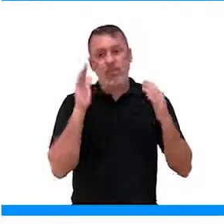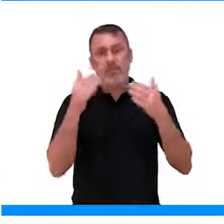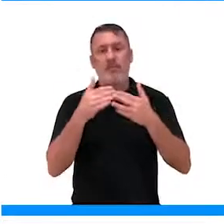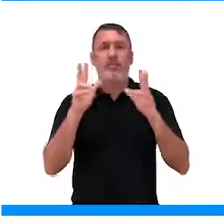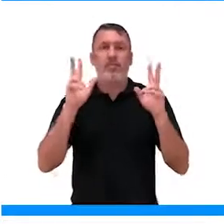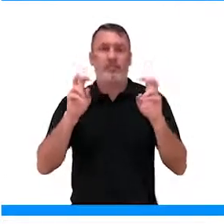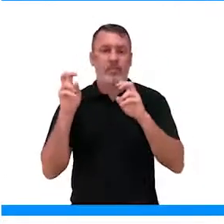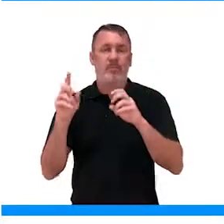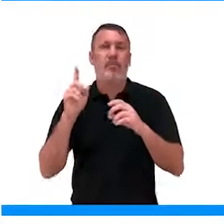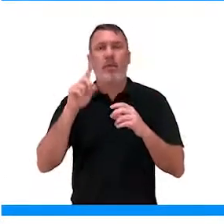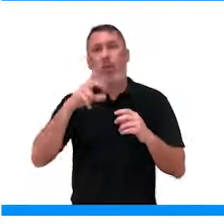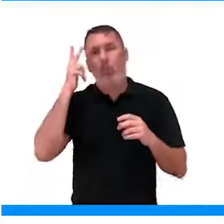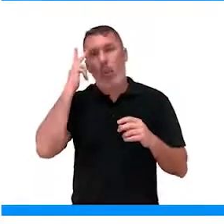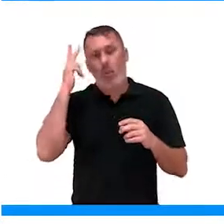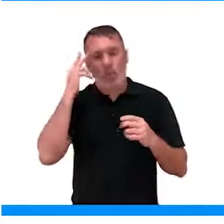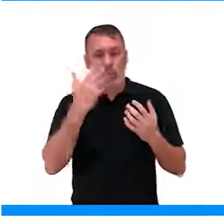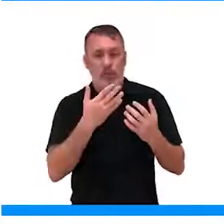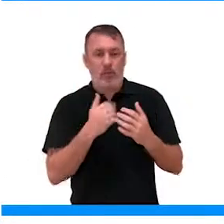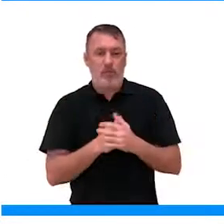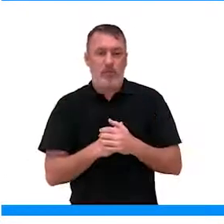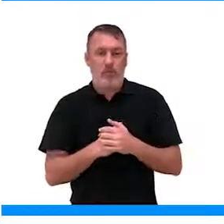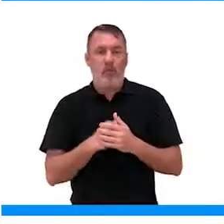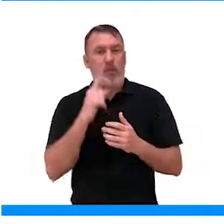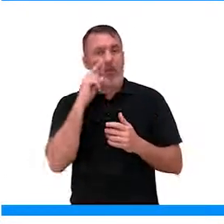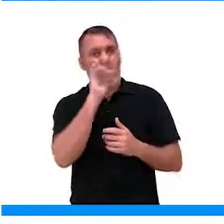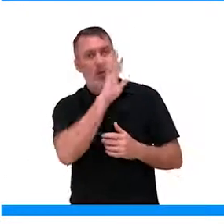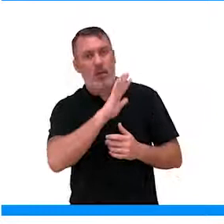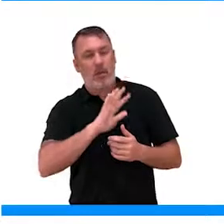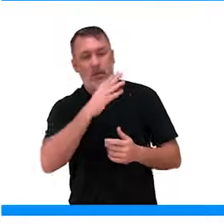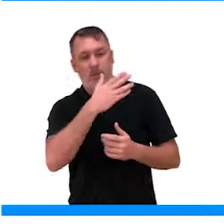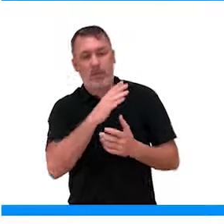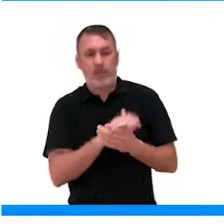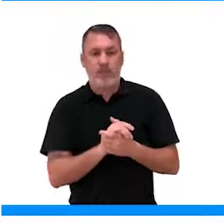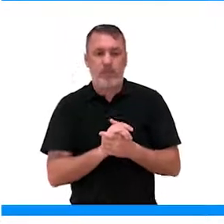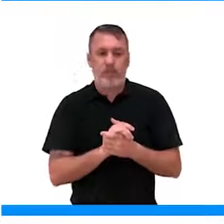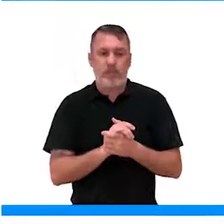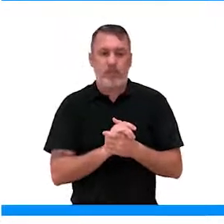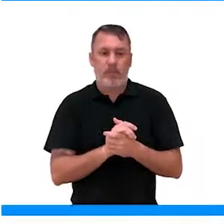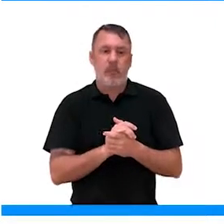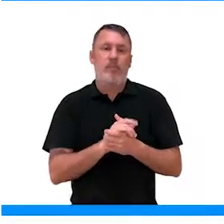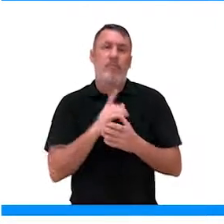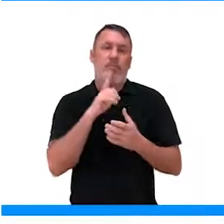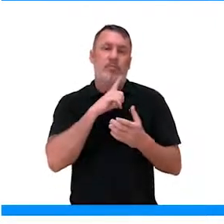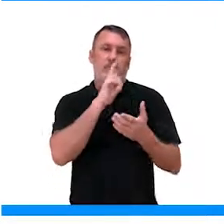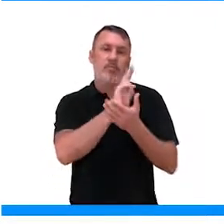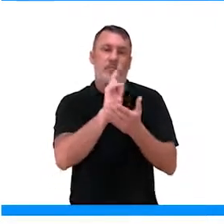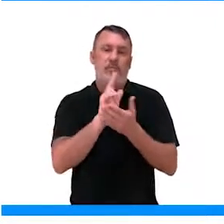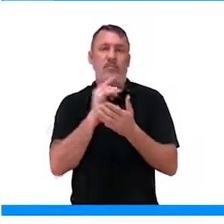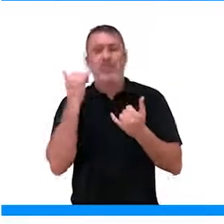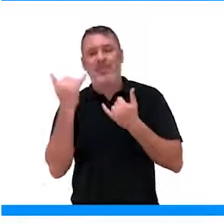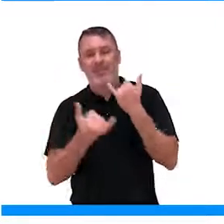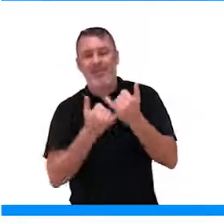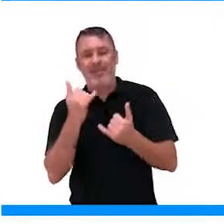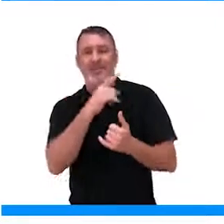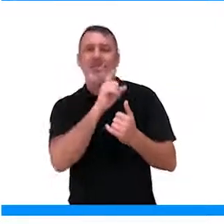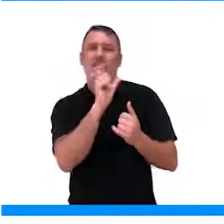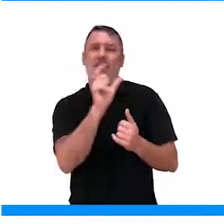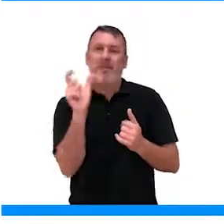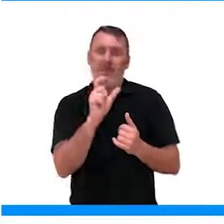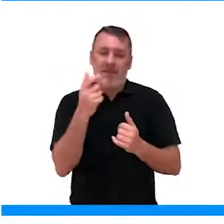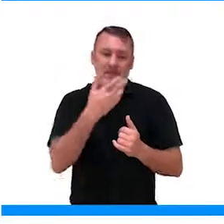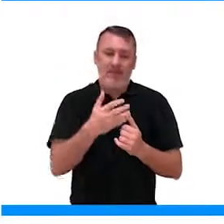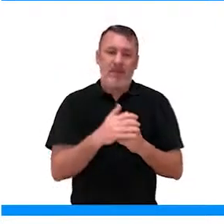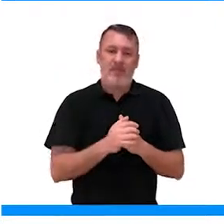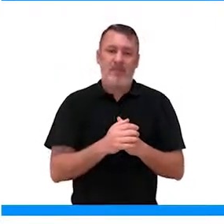para abordar um tema que é muito comum. Então a gente tem o jogo de imagens, o jogo de cores, a brincadeira, né,